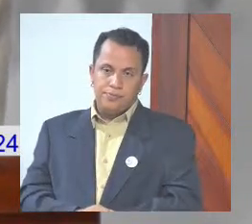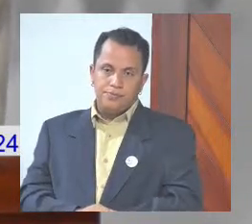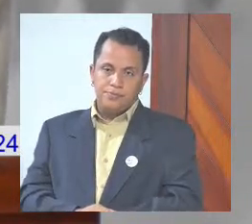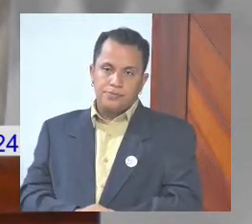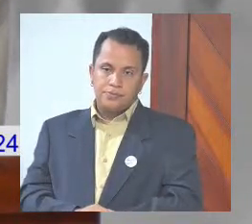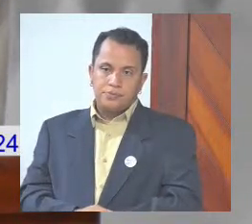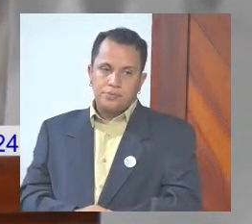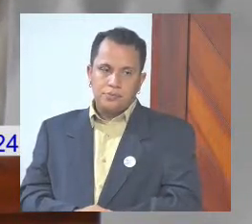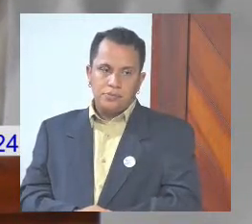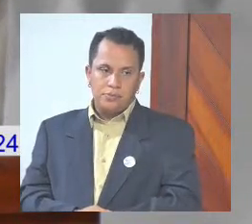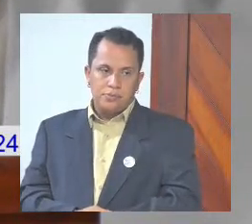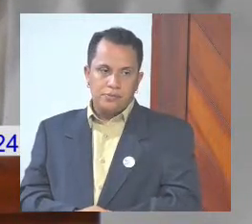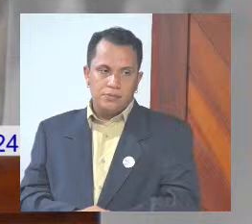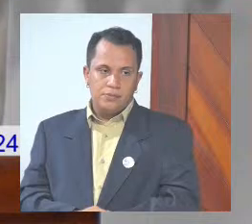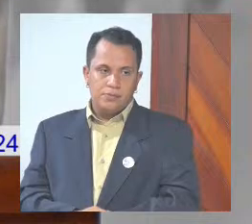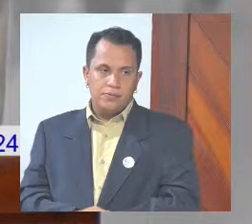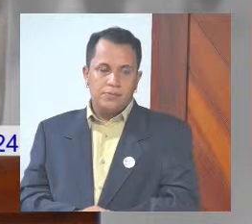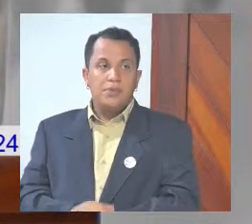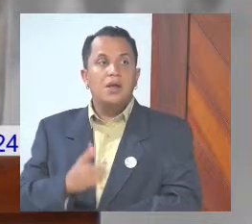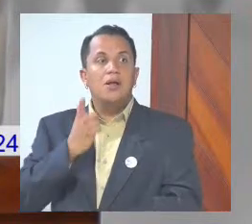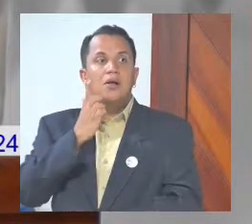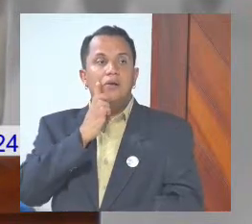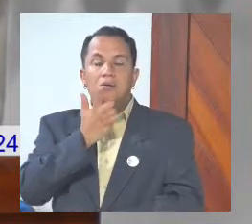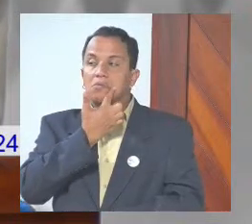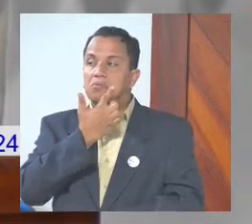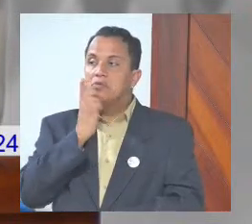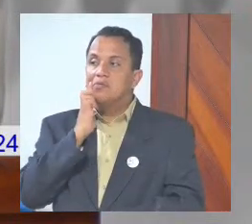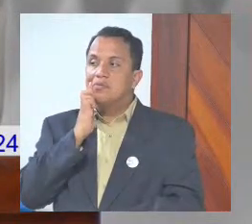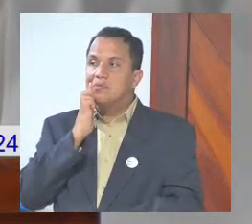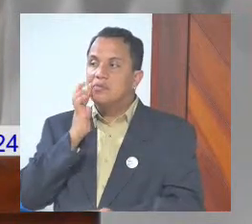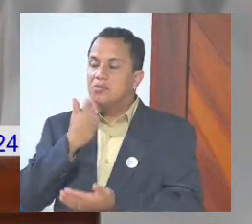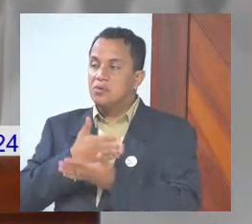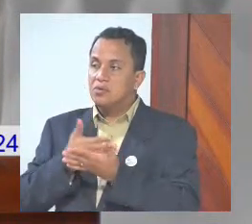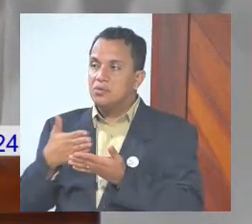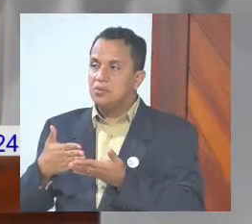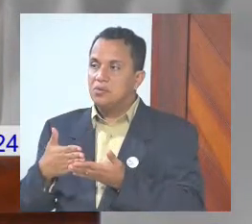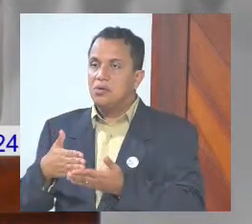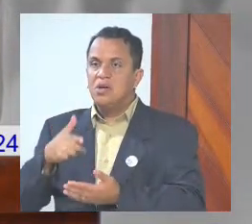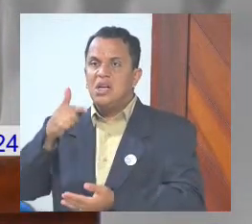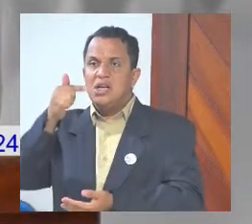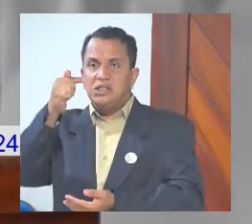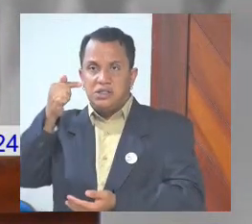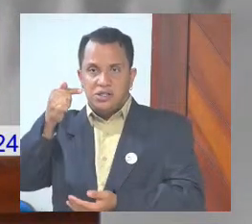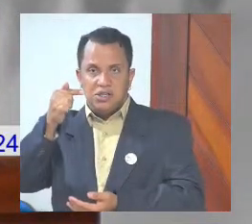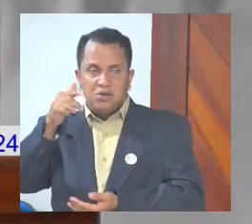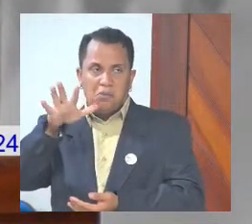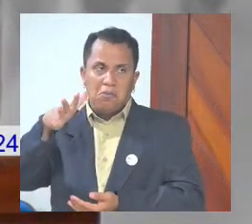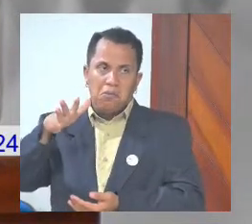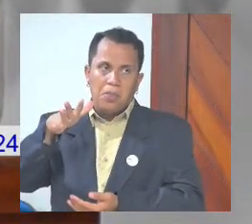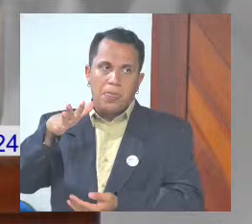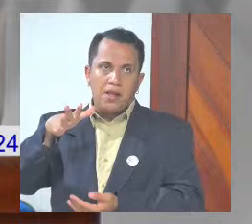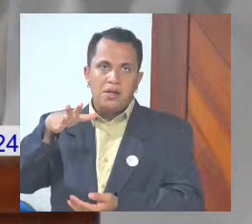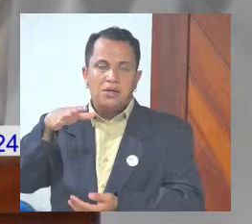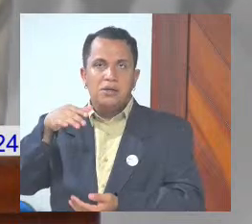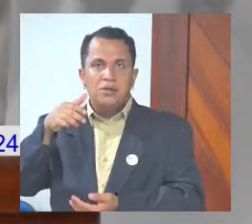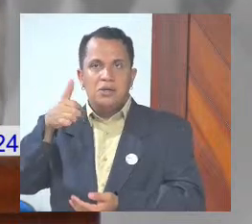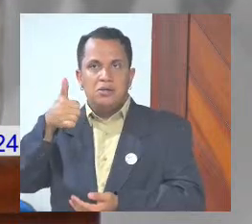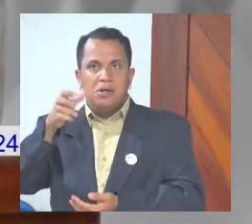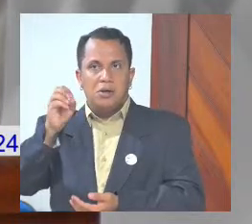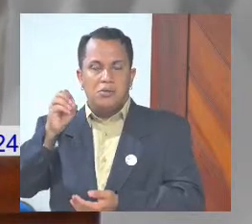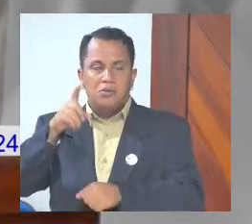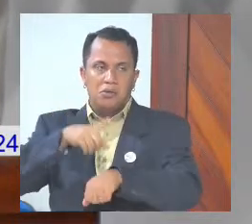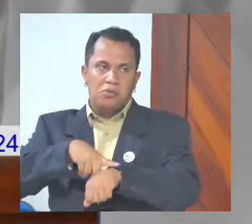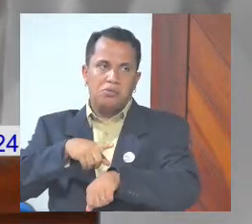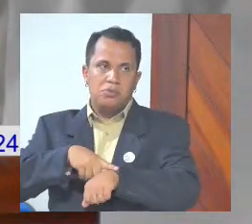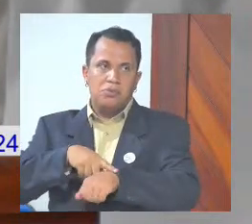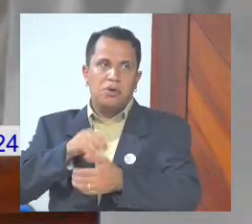Tanto é que as merendas, as aulas estão iniciando 7 alguma coisa, quando é 9:30, antes de 10 horas já liberaram